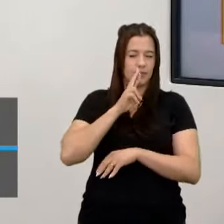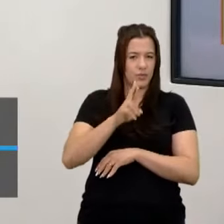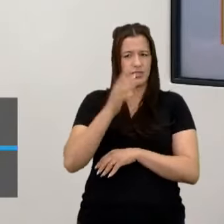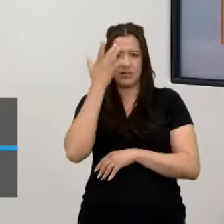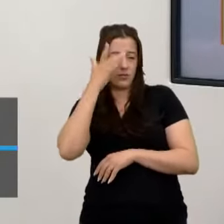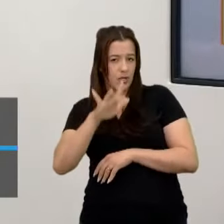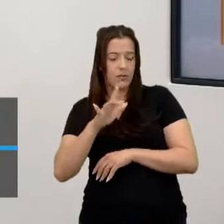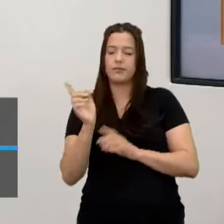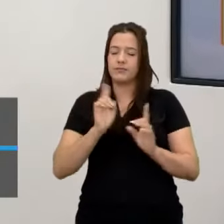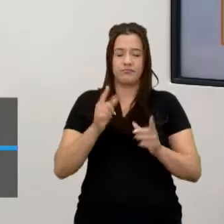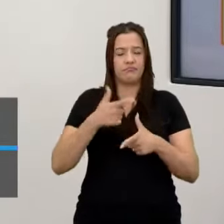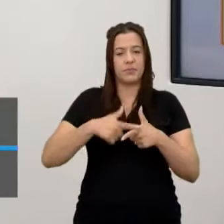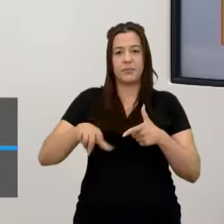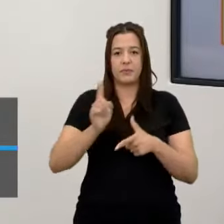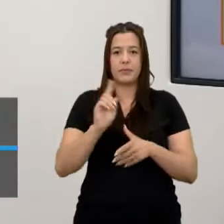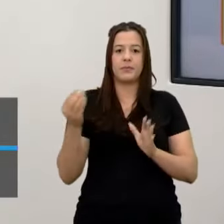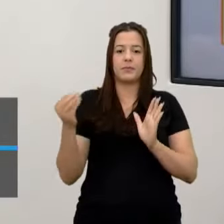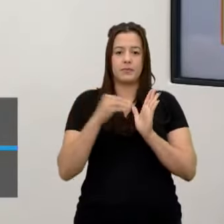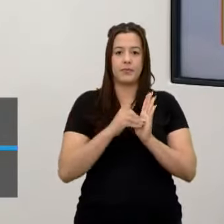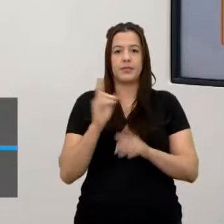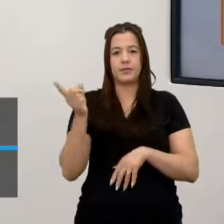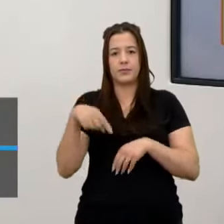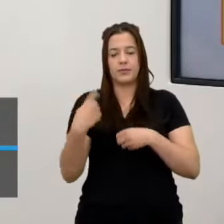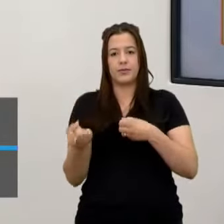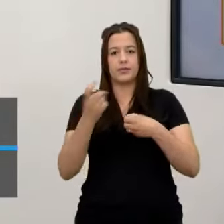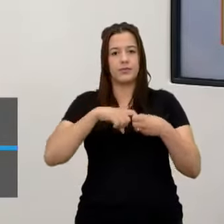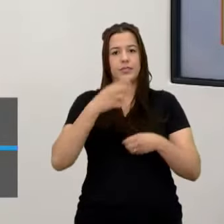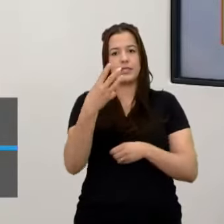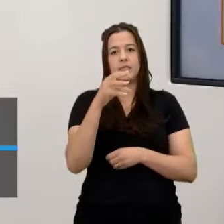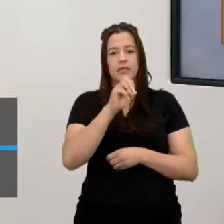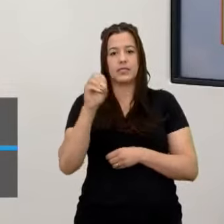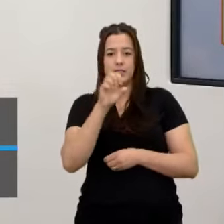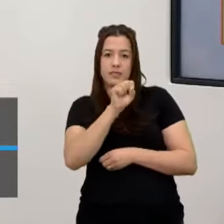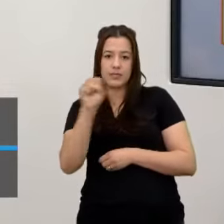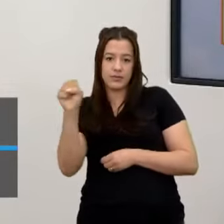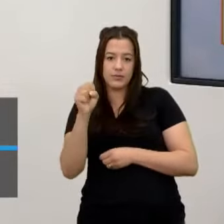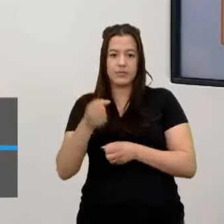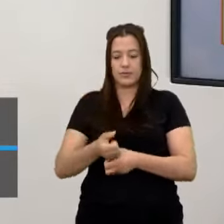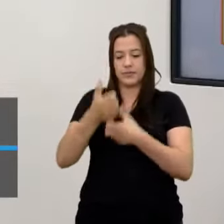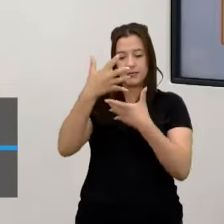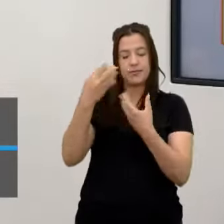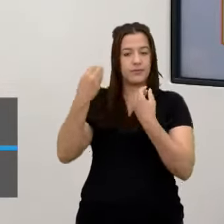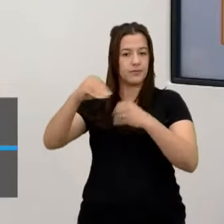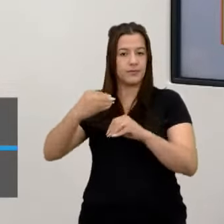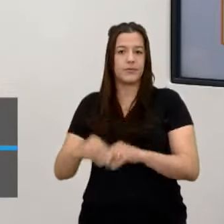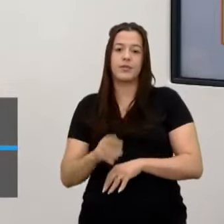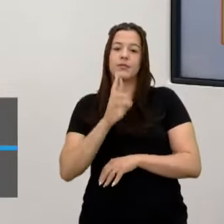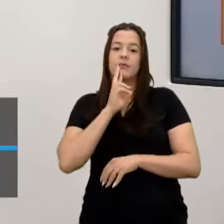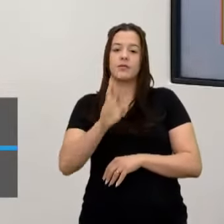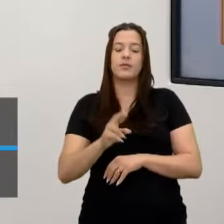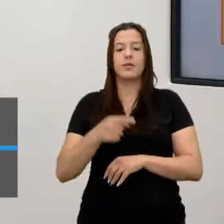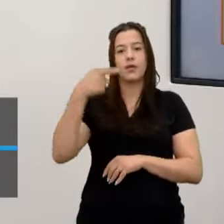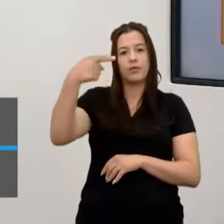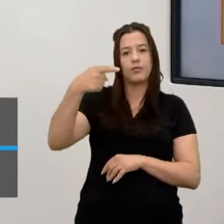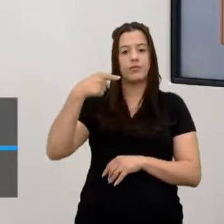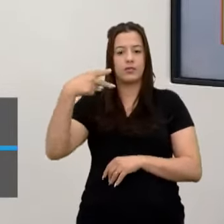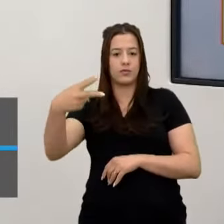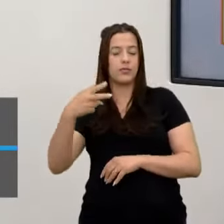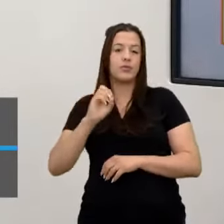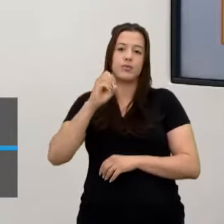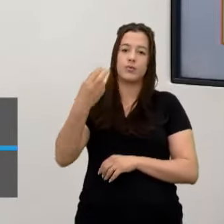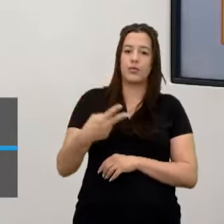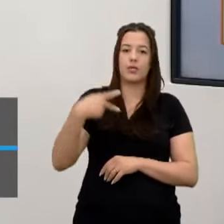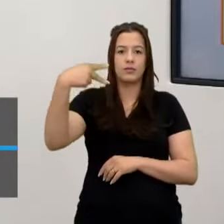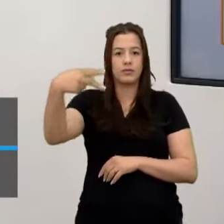souber, manda em português, que daqui a pouco a gente volta 30 segundinhos para você se aquecer aí no chat e responder a um, ou a dois, ou as duas, se